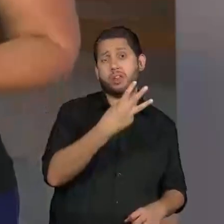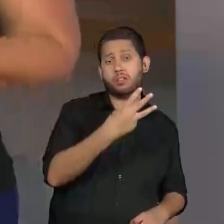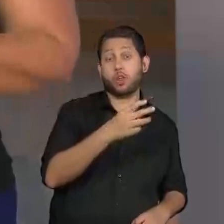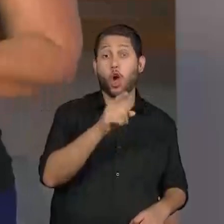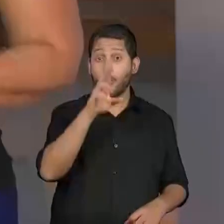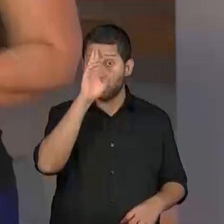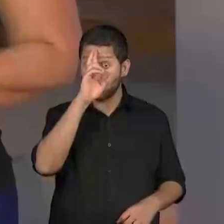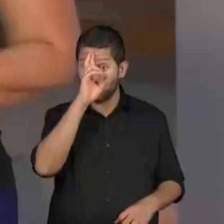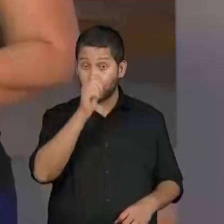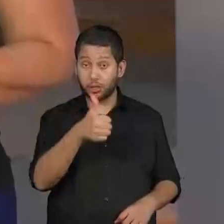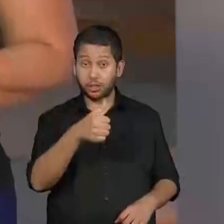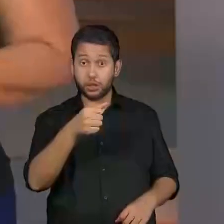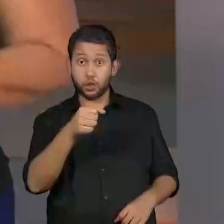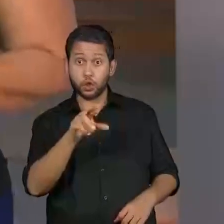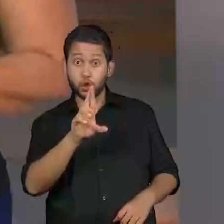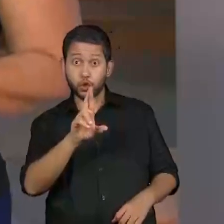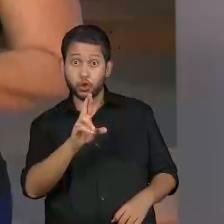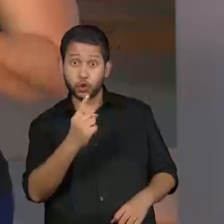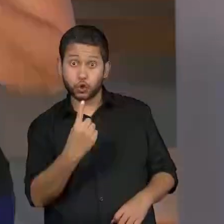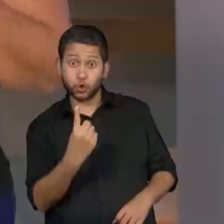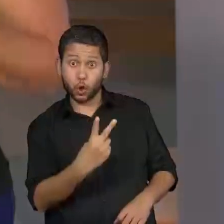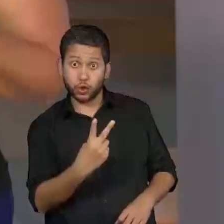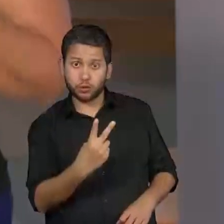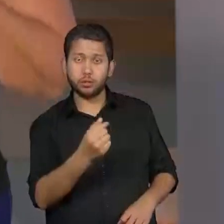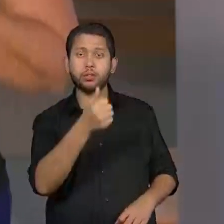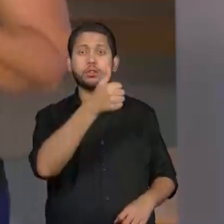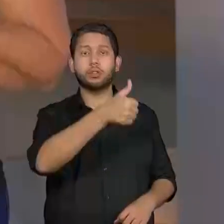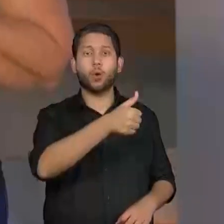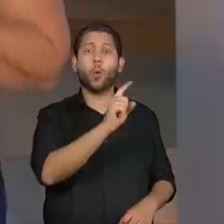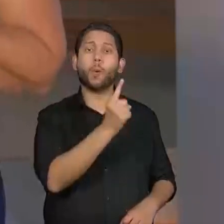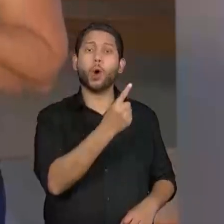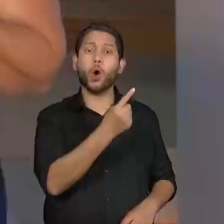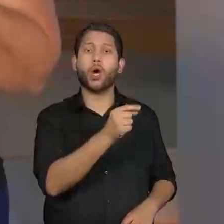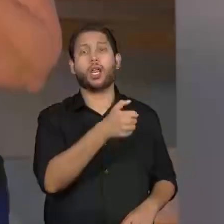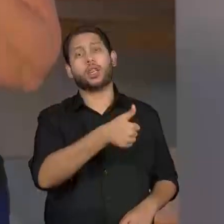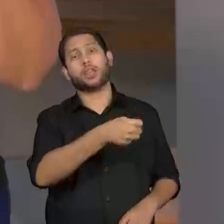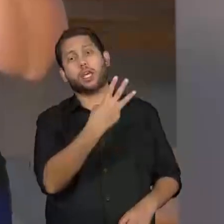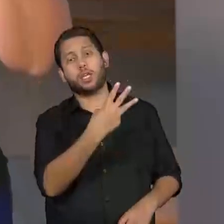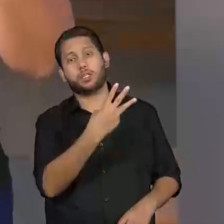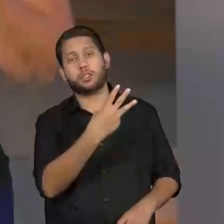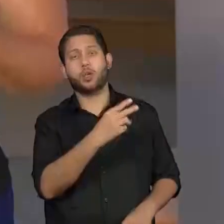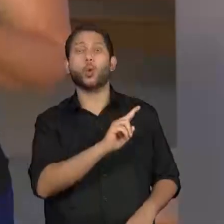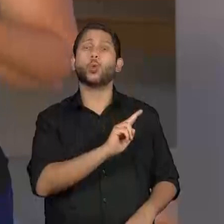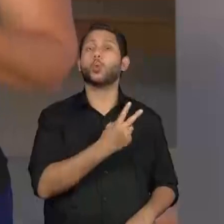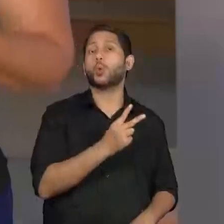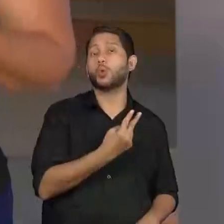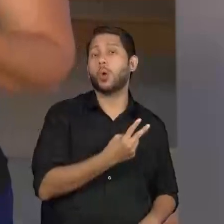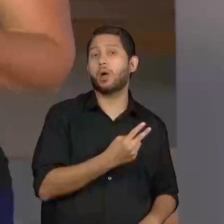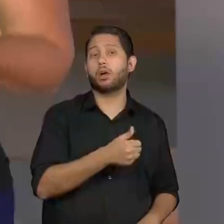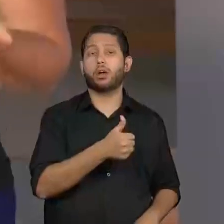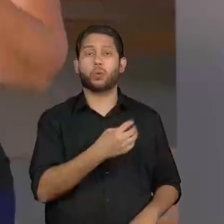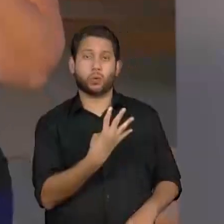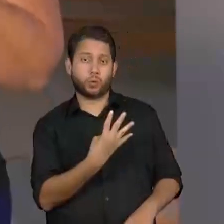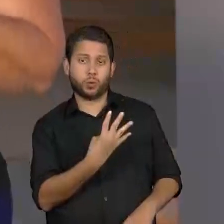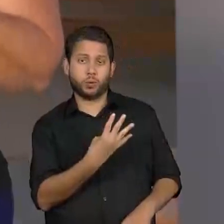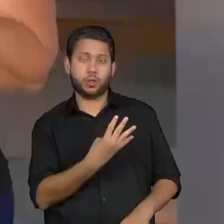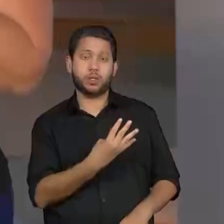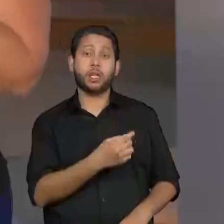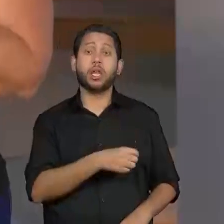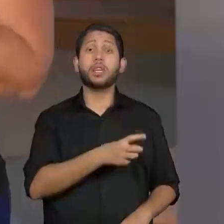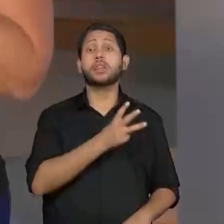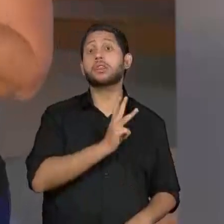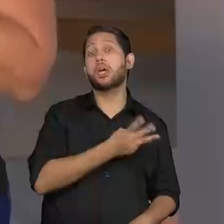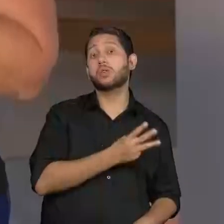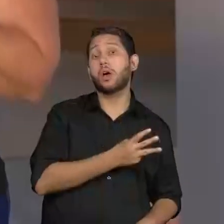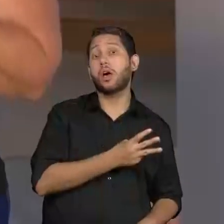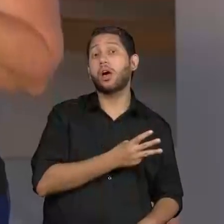da manhã, meio-dia, e a próxima hora, que a gente fala 1 hora da tarde, são 13 horas. Então, eu preciso